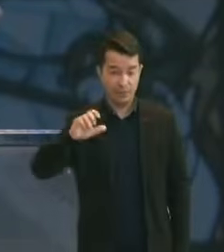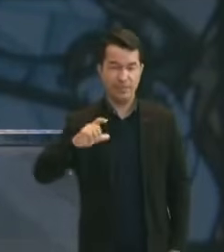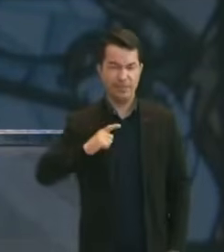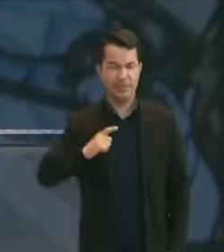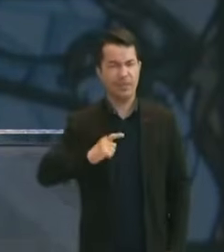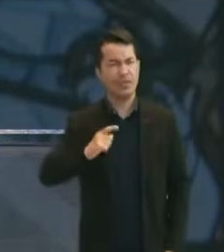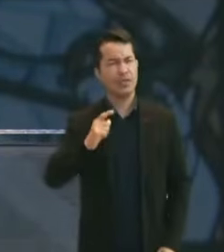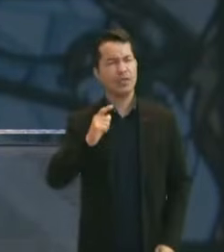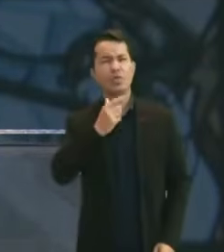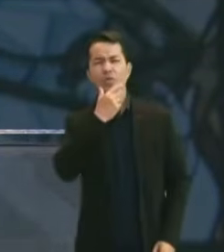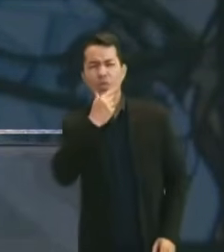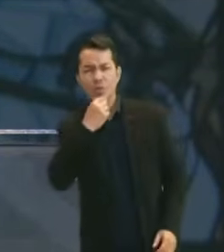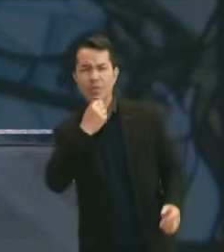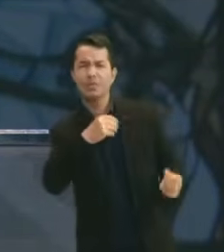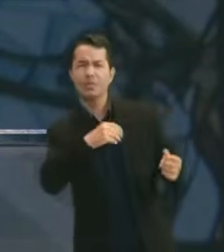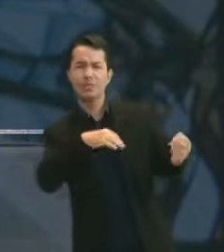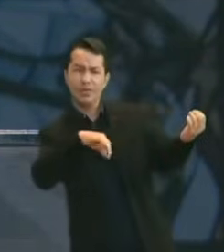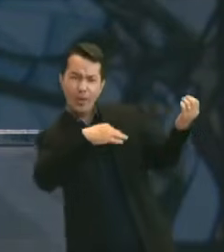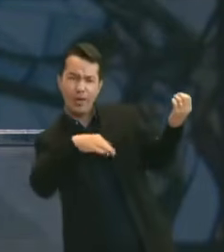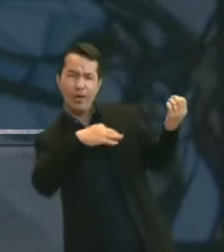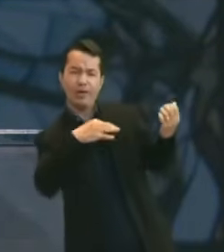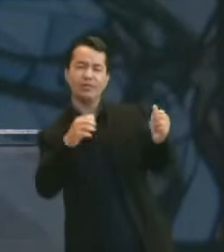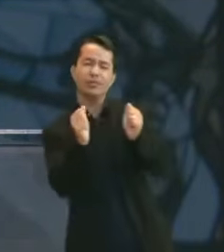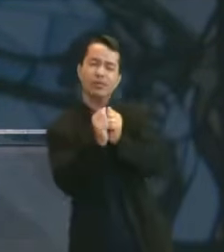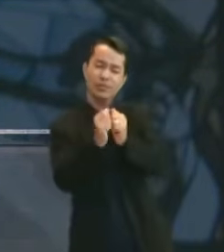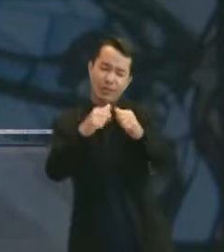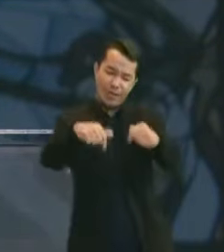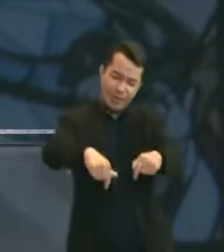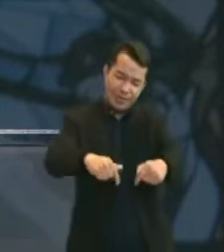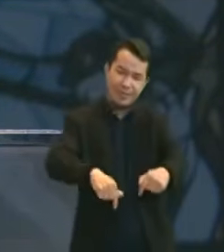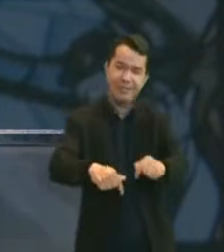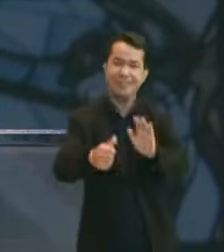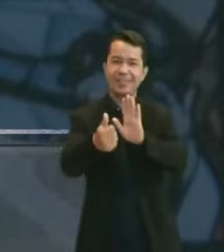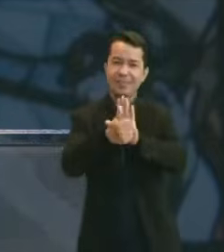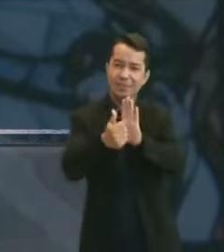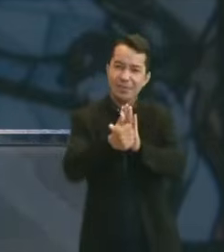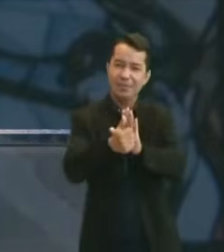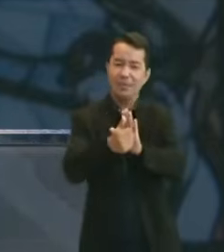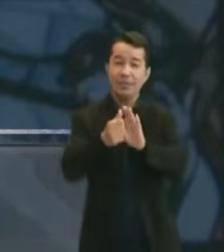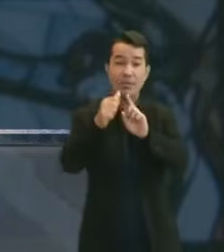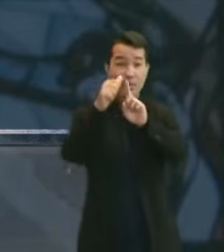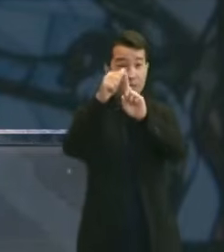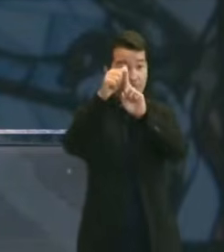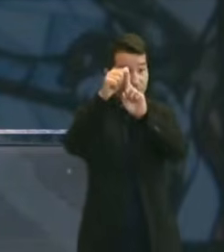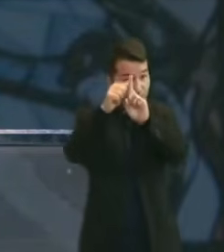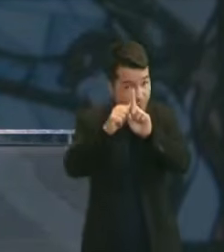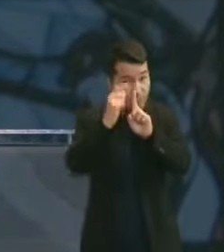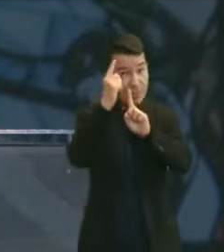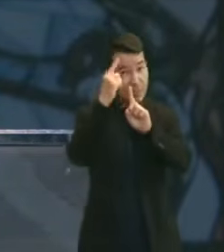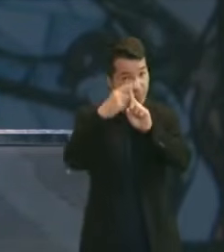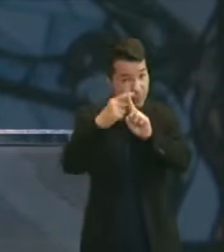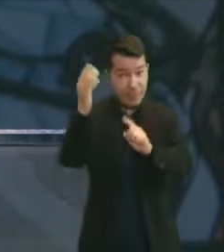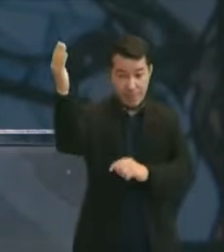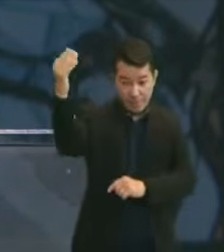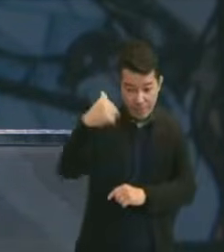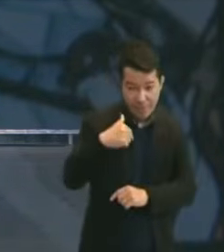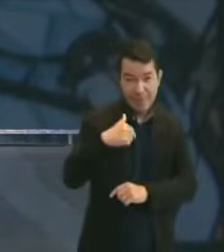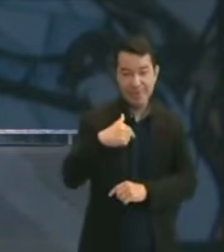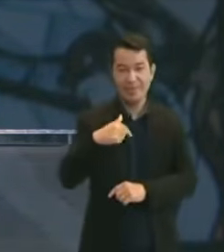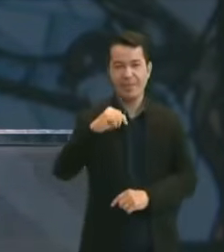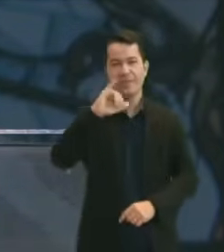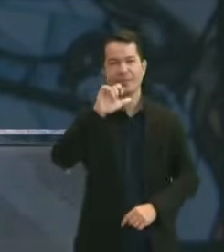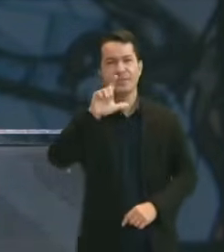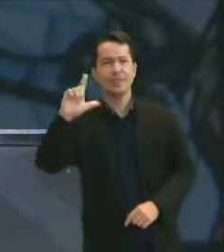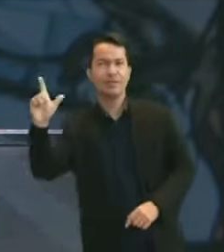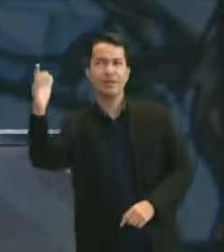o marido toca na orquestra da igreja, e eles juntos participam da vida da igreja, estão ativos na vida em célula. Você imagina, você sair de Joinville